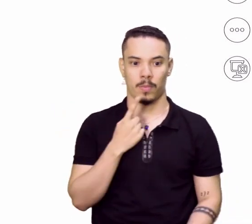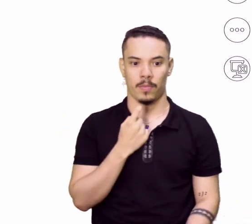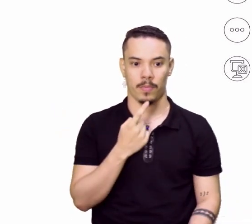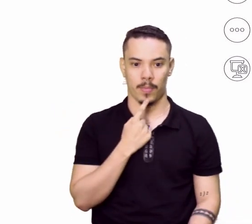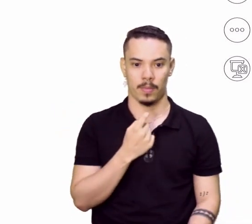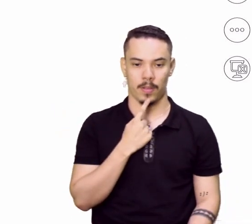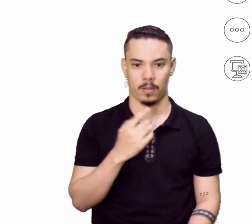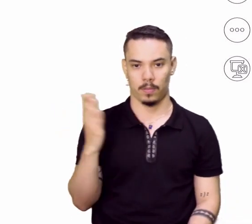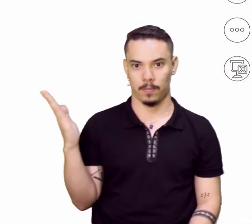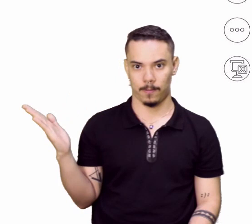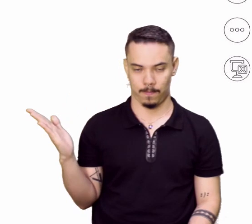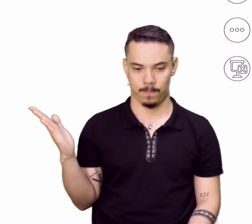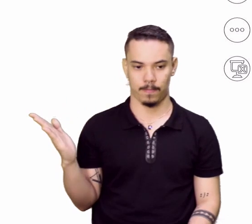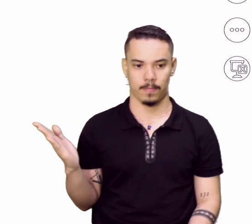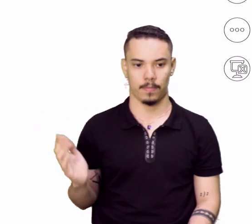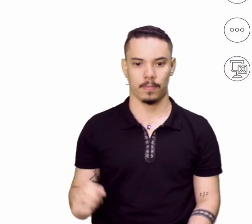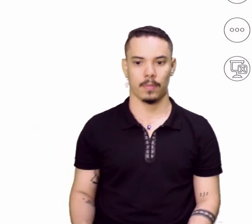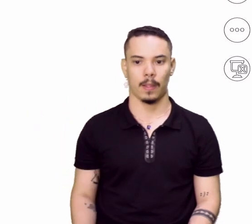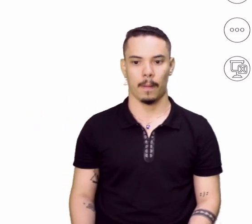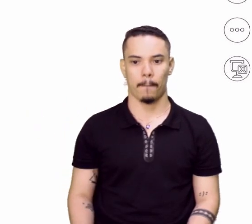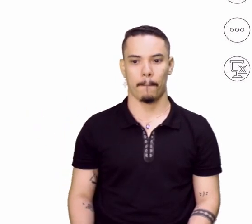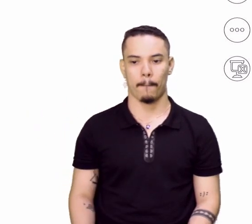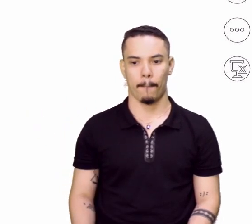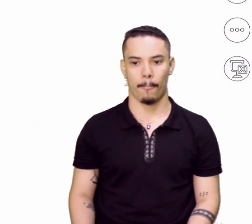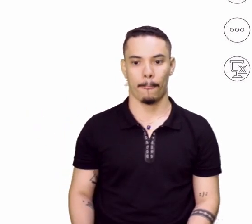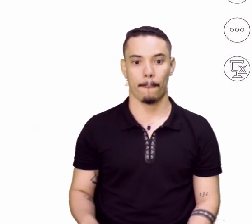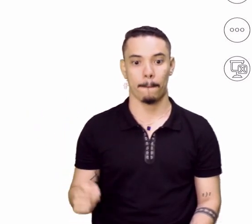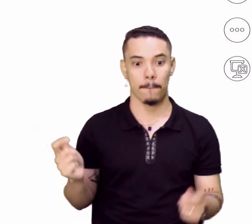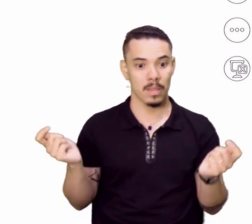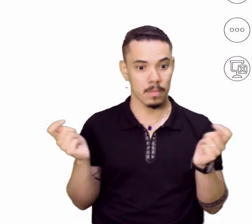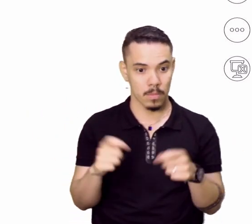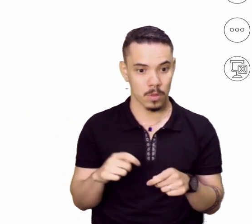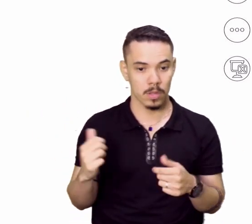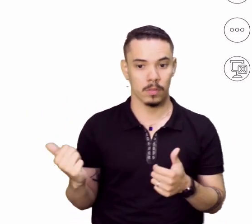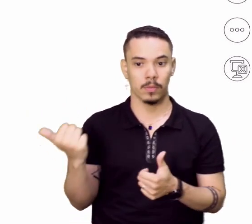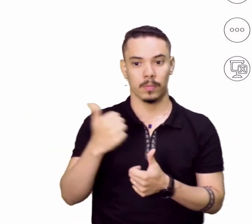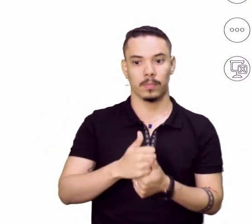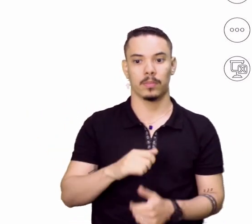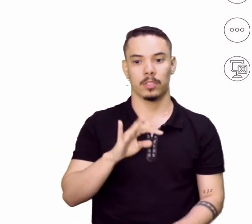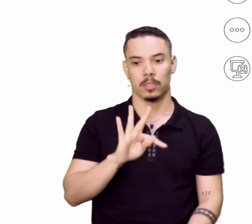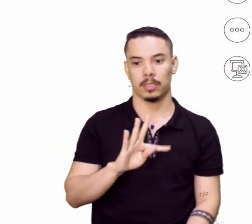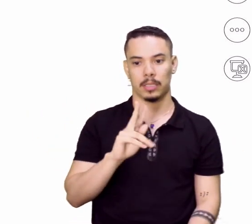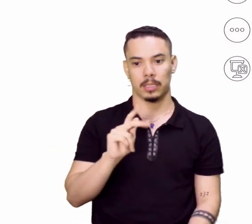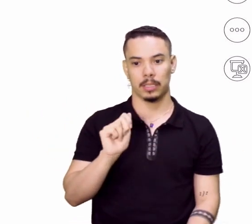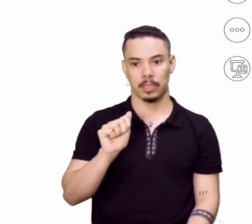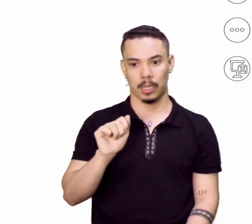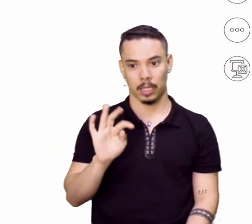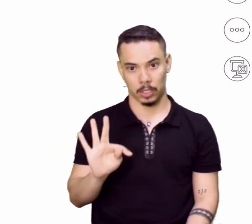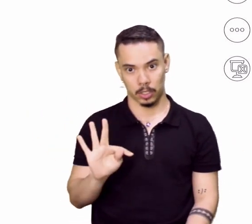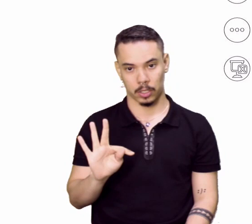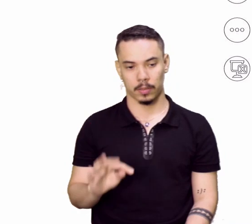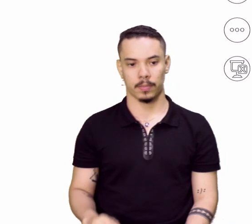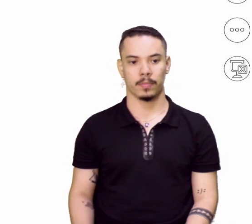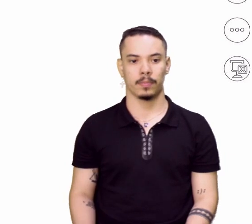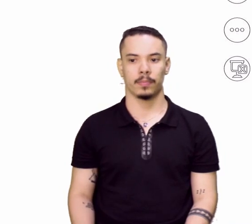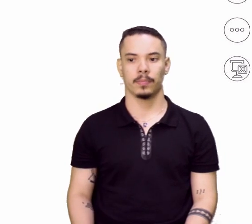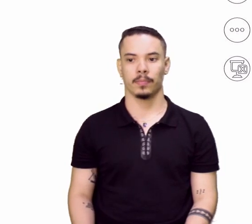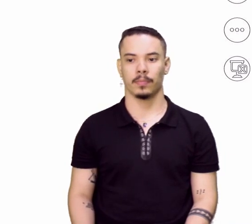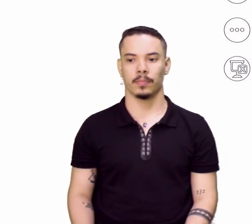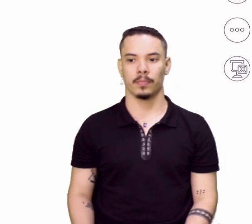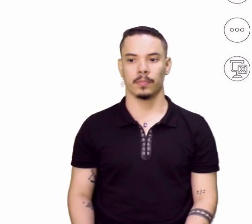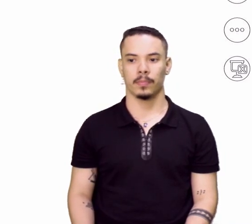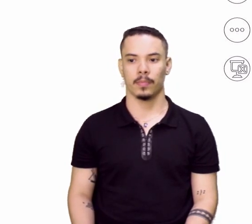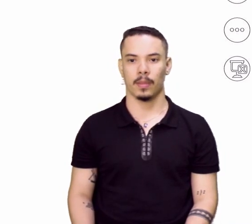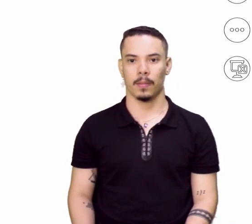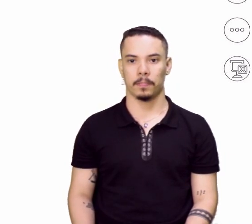vermelho, pelo that quando fosse possível. E como é que a gente ia saber se é possível ou não? De acordo com o que